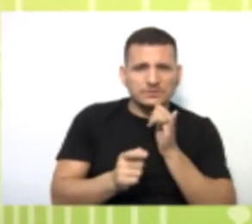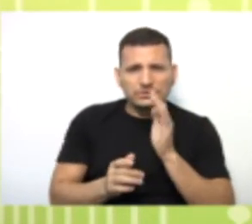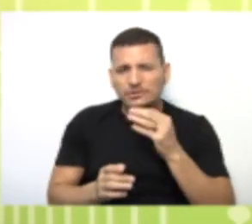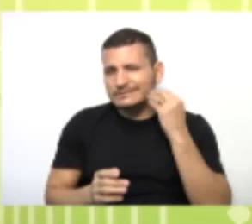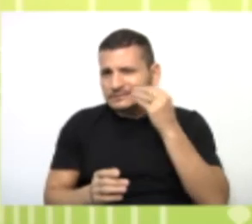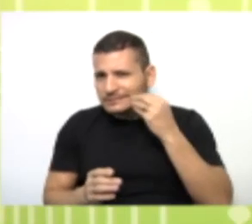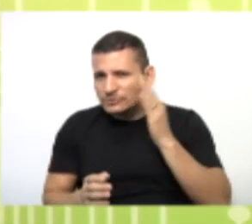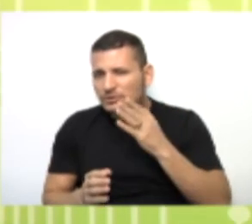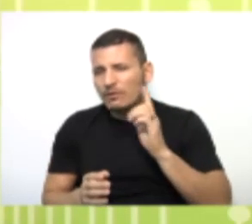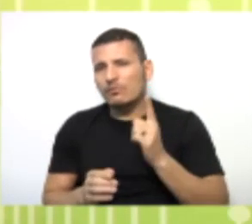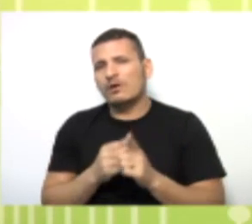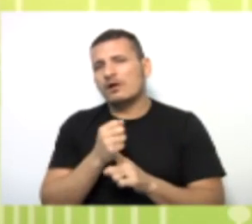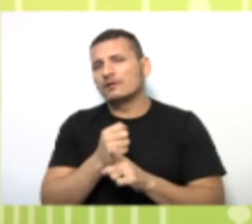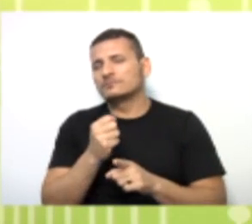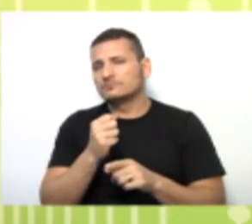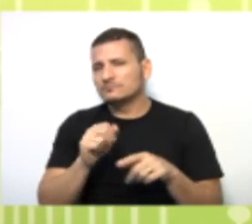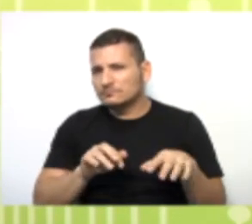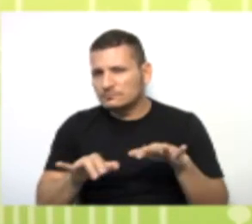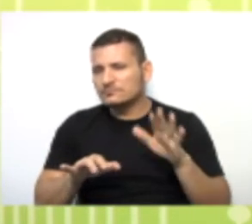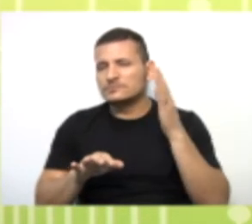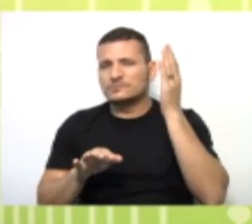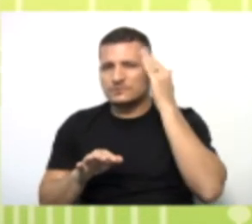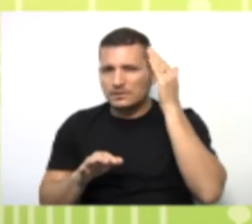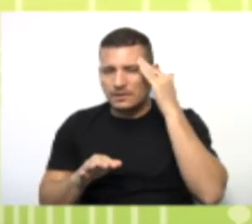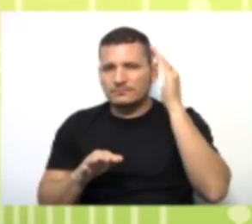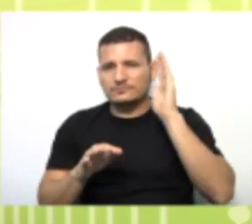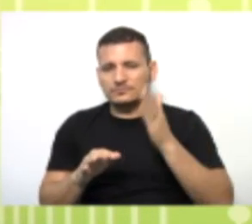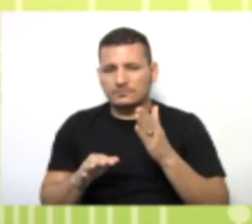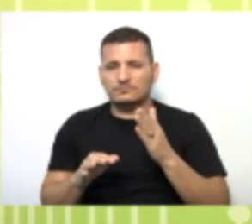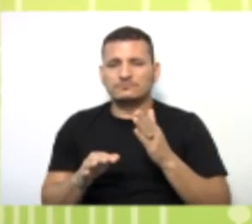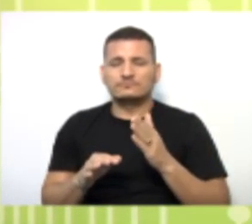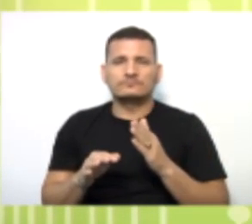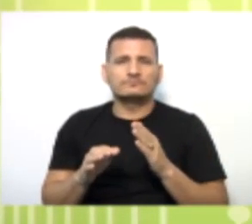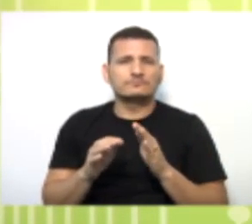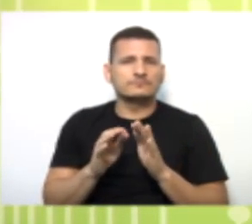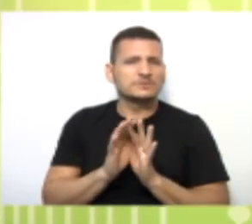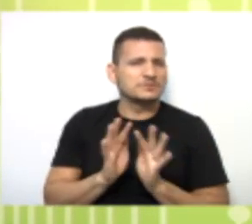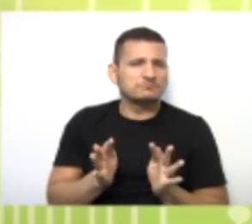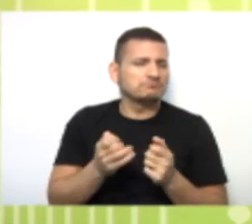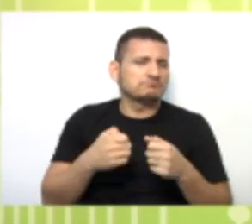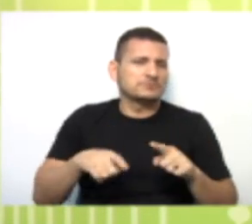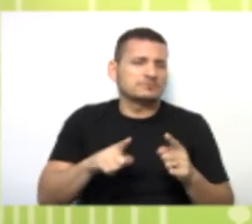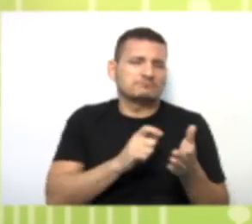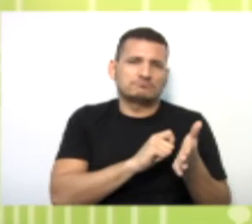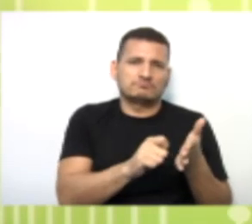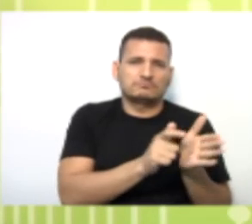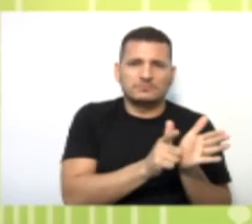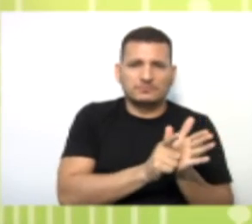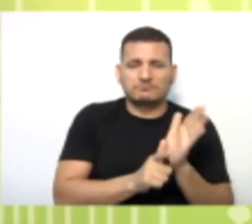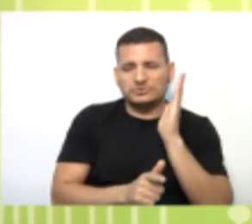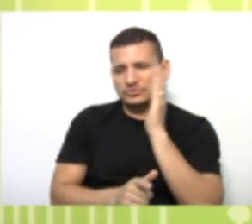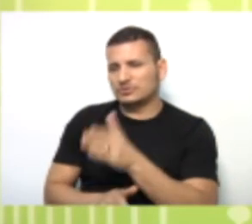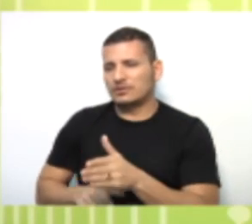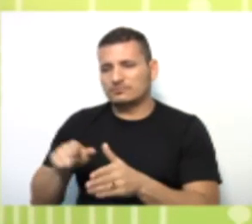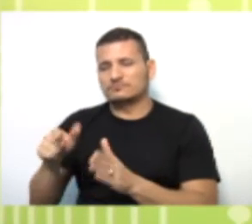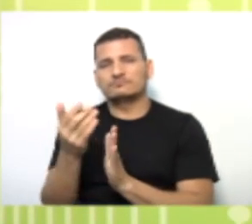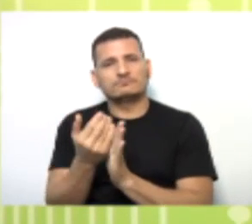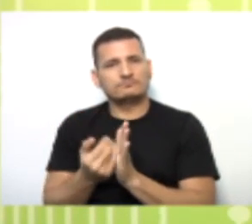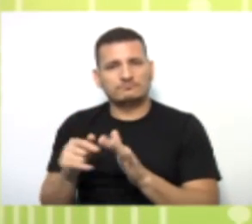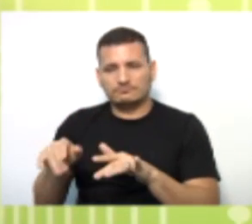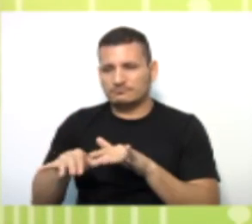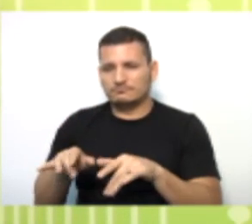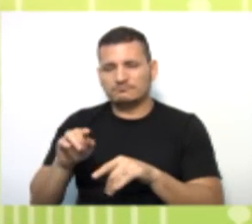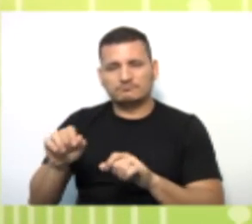1 ano de programação, já sei programar bastante, já estudei muito. Um algoritmo simples eu não preciso nem escrever no papel. Eu faço direto no programa ali, ele